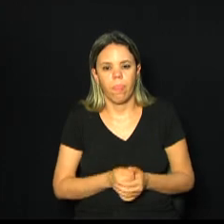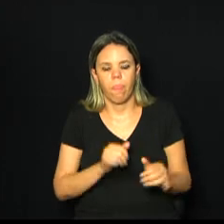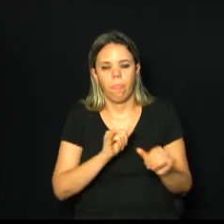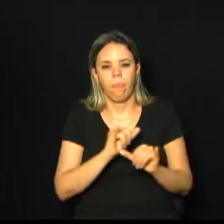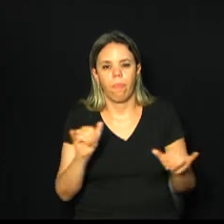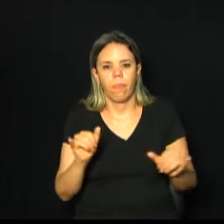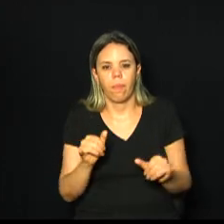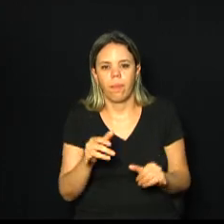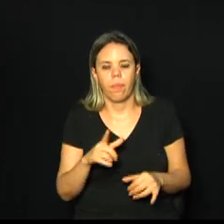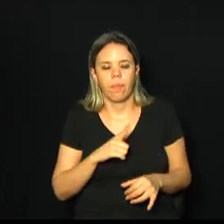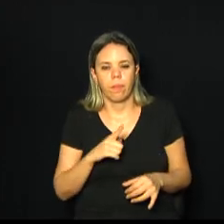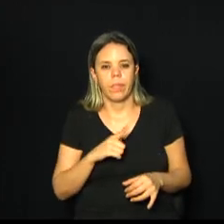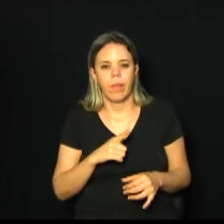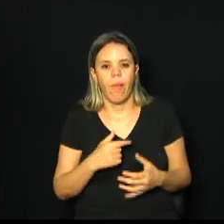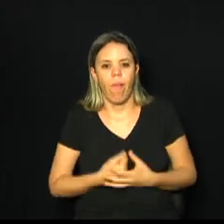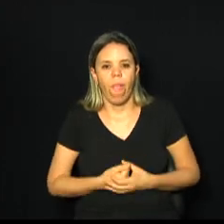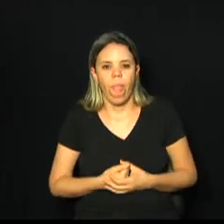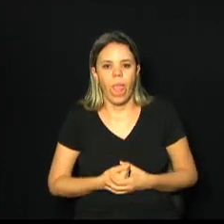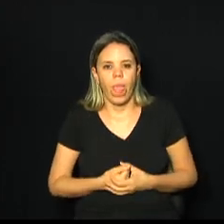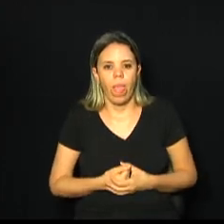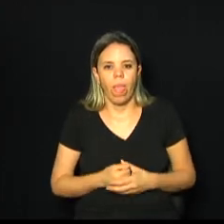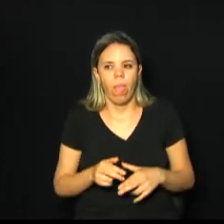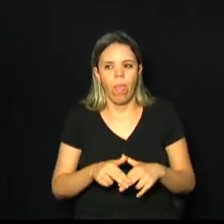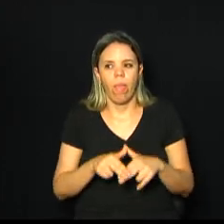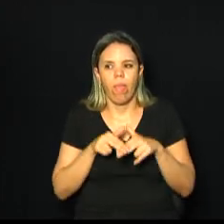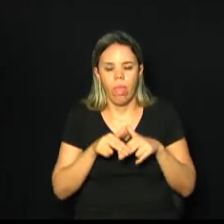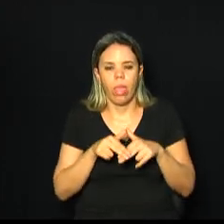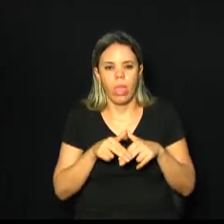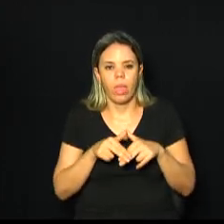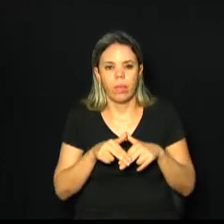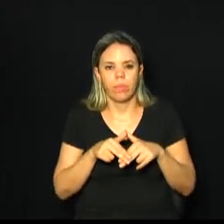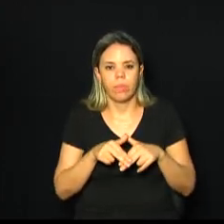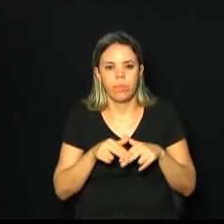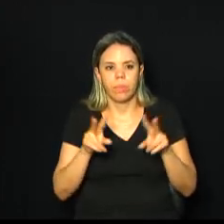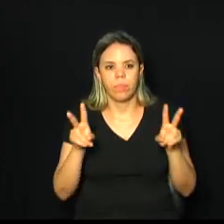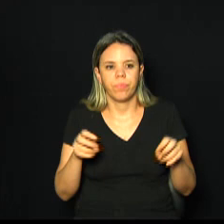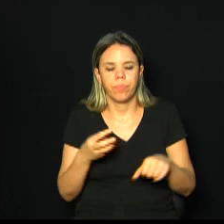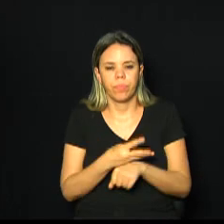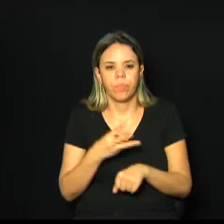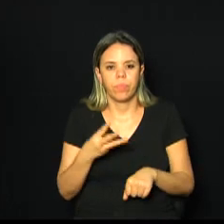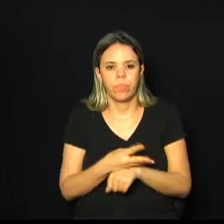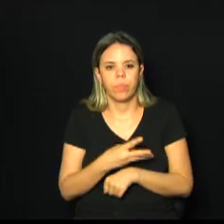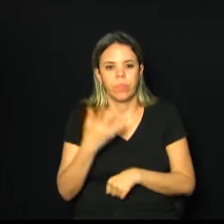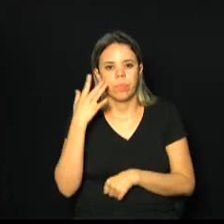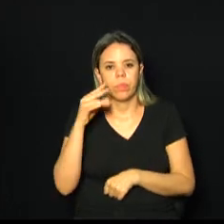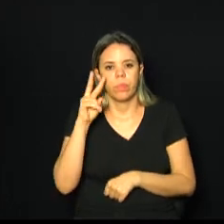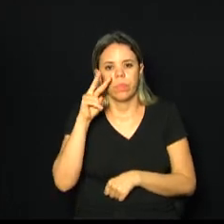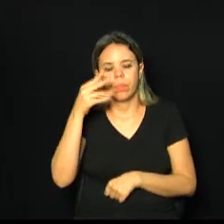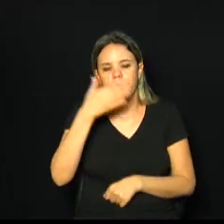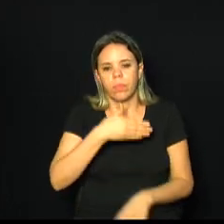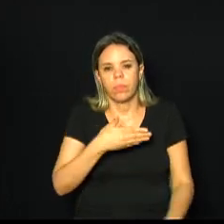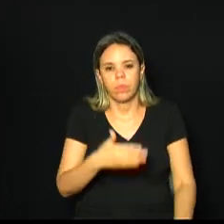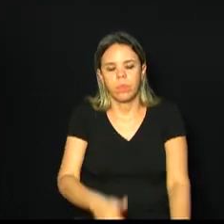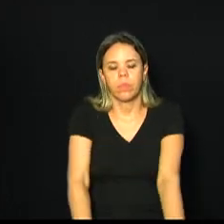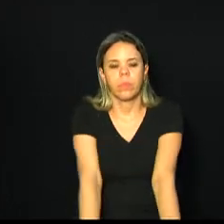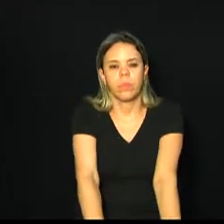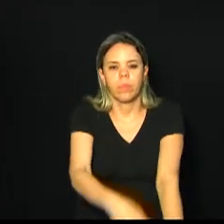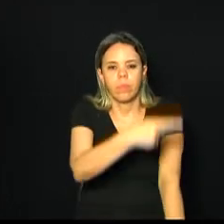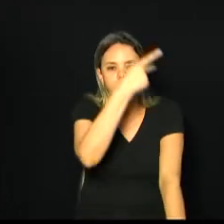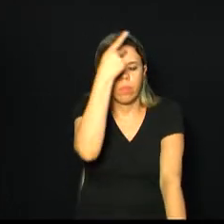exemplo, por conta daquela questão do WhatsApp, não sei se vocês viram, que o pessoal